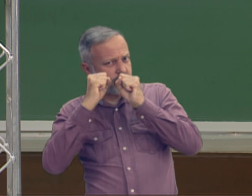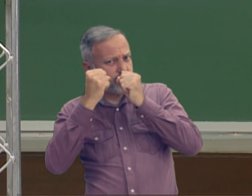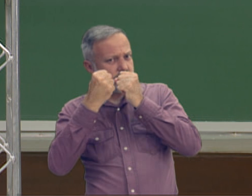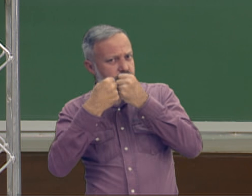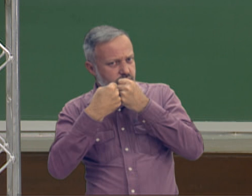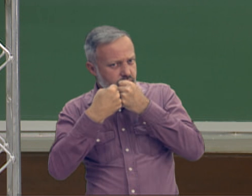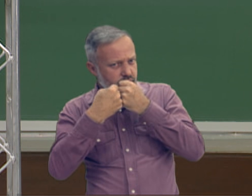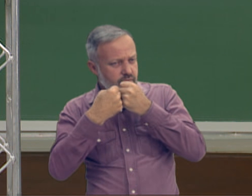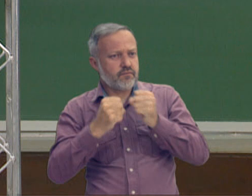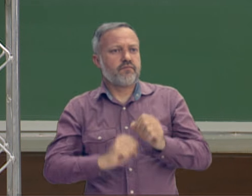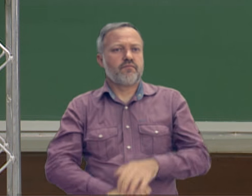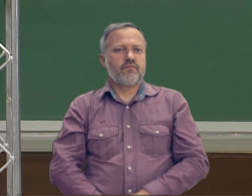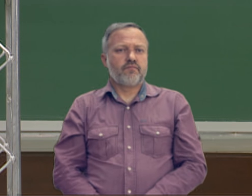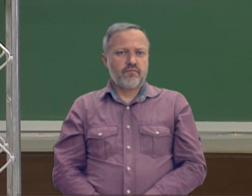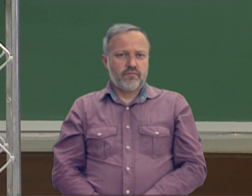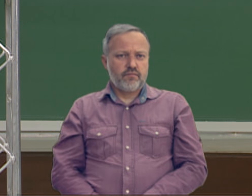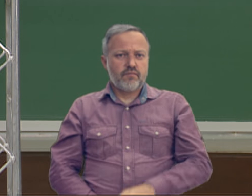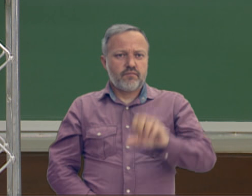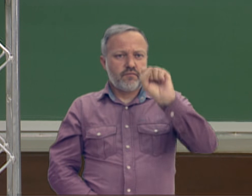Vamos lá?